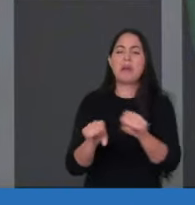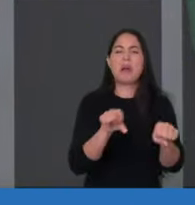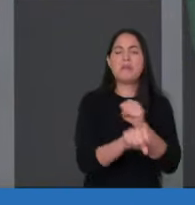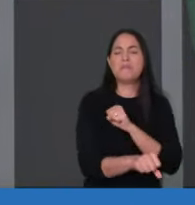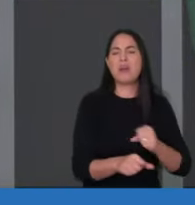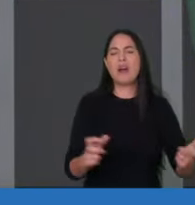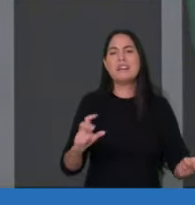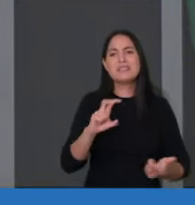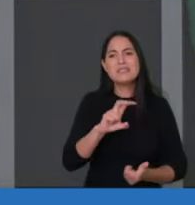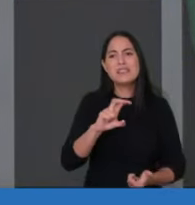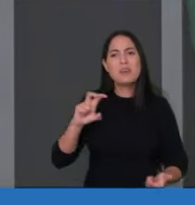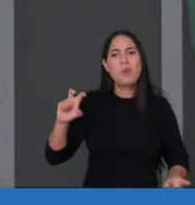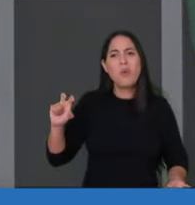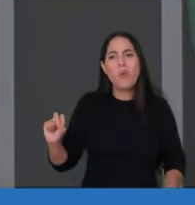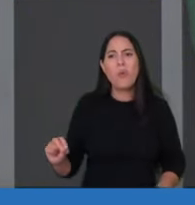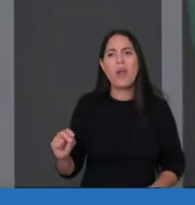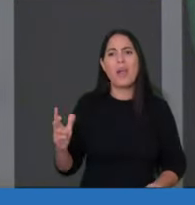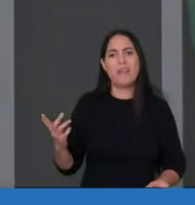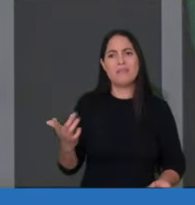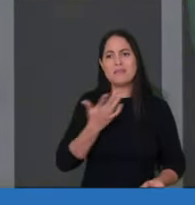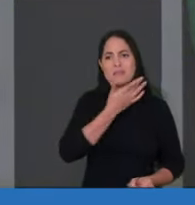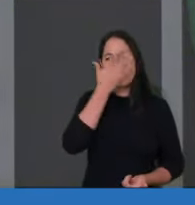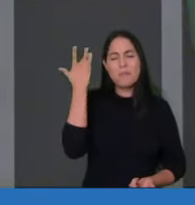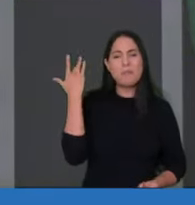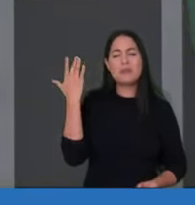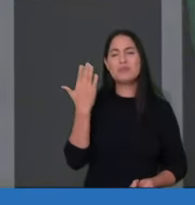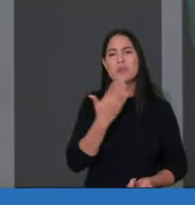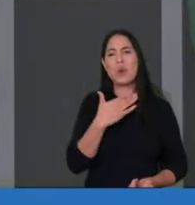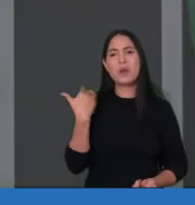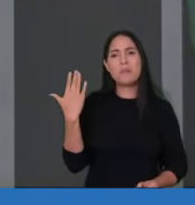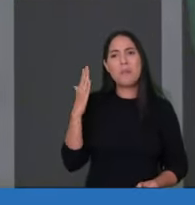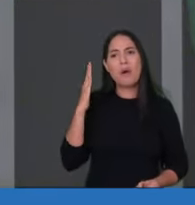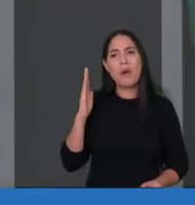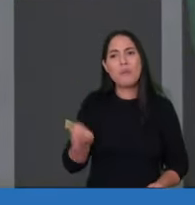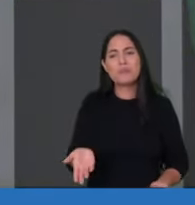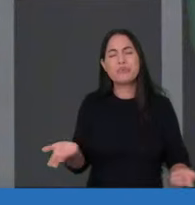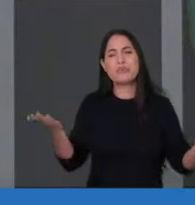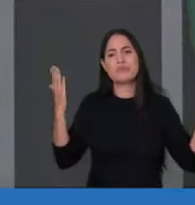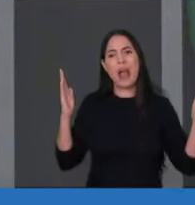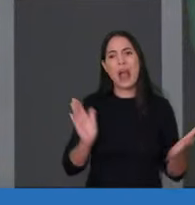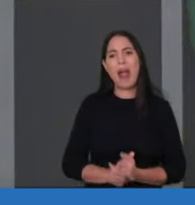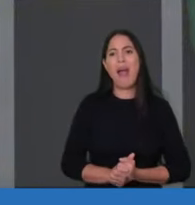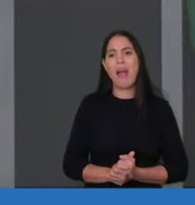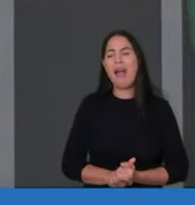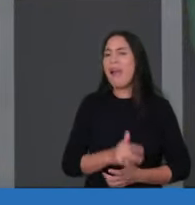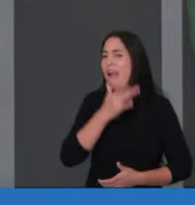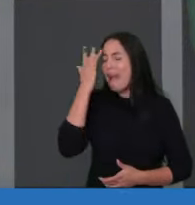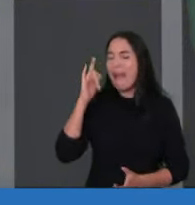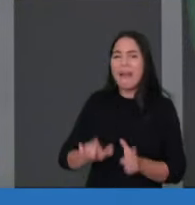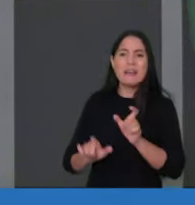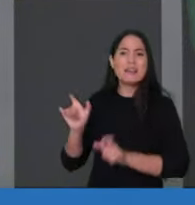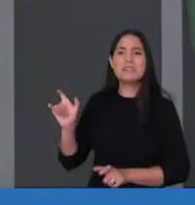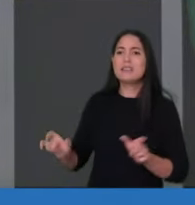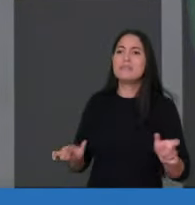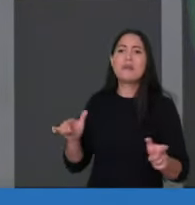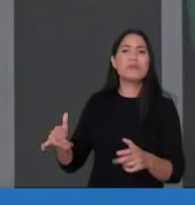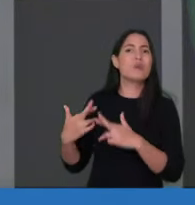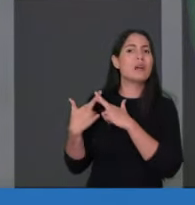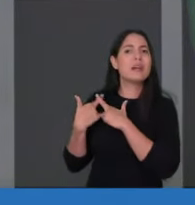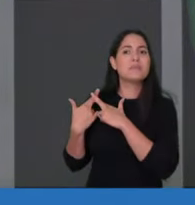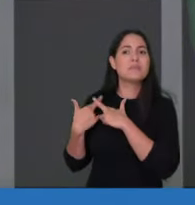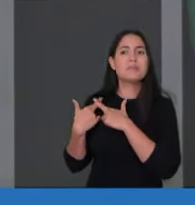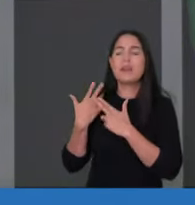de crimes sem a certeza de que essas pessoas têm alguma